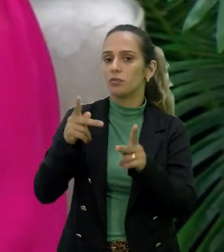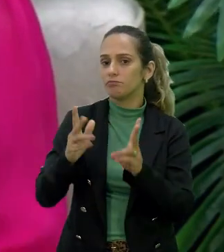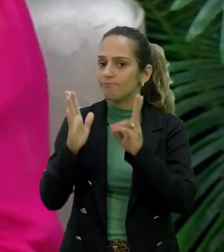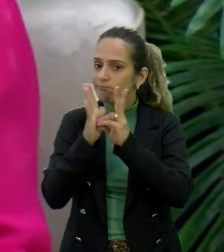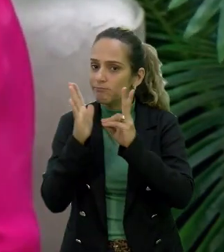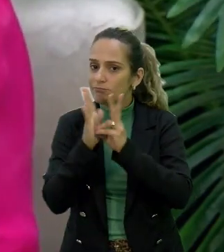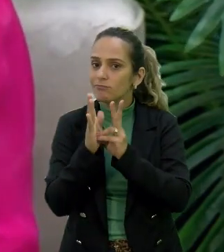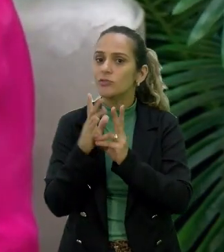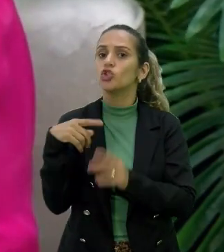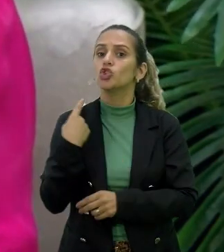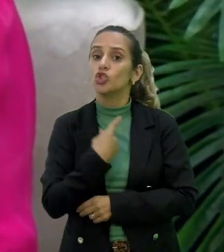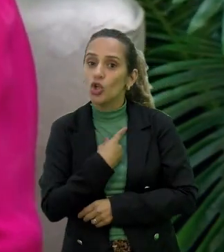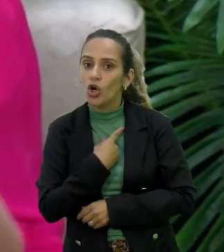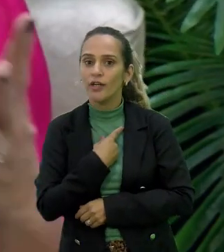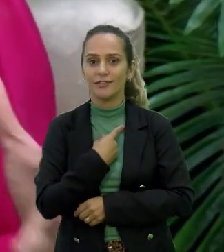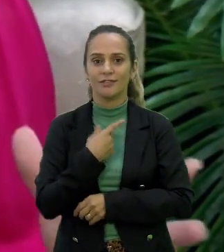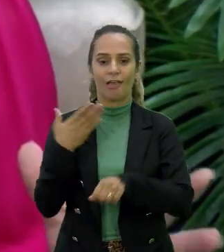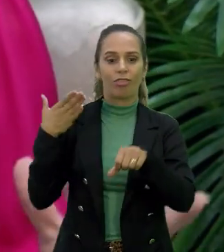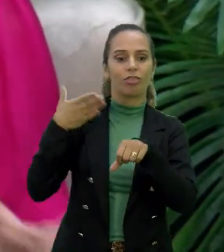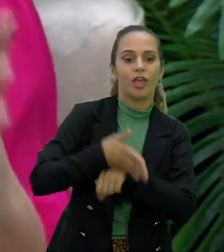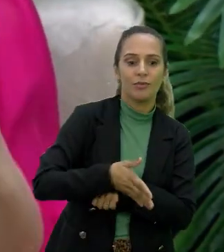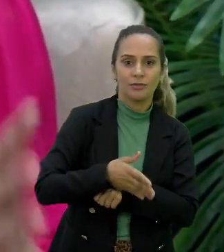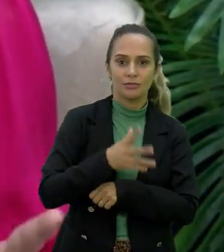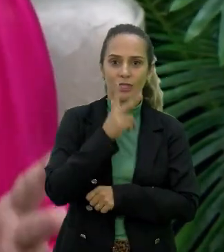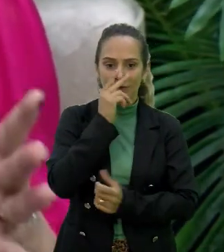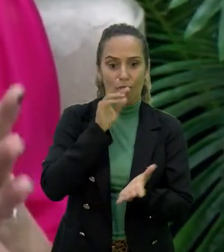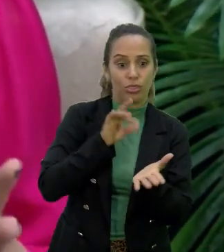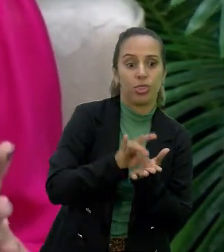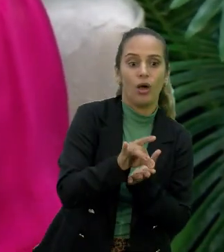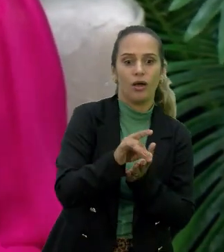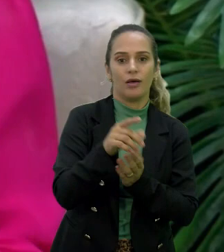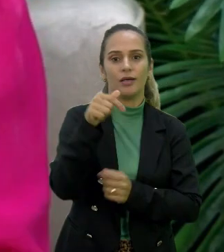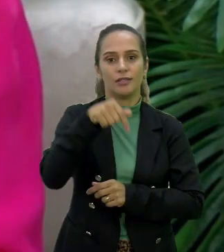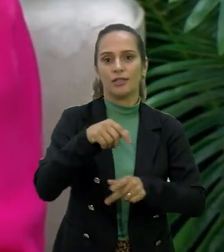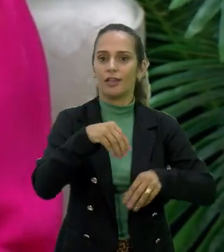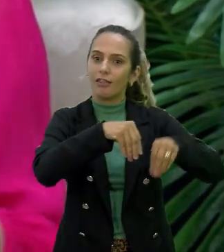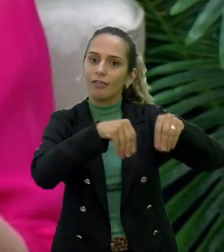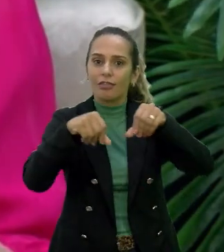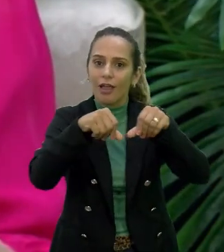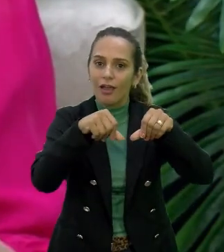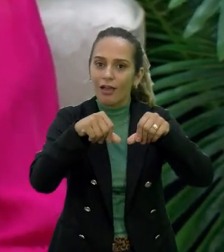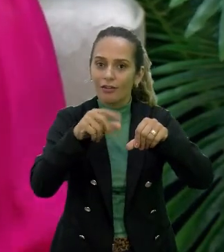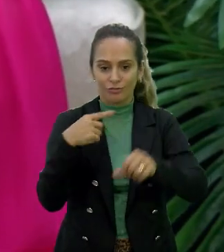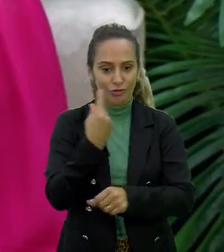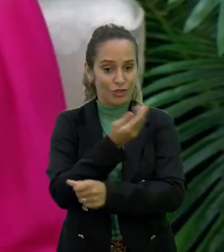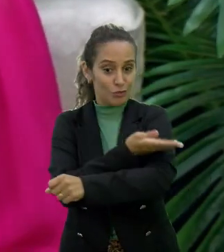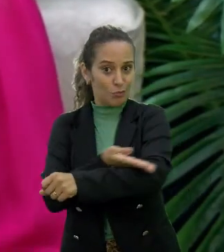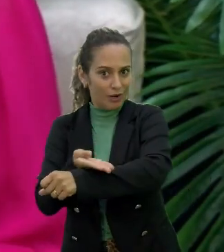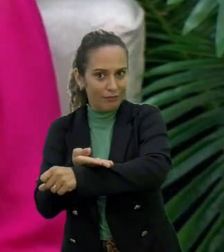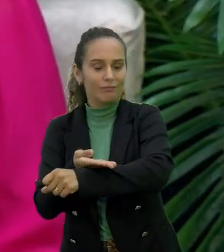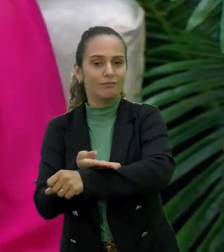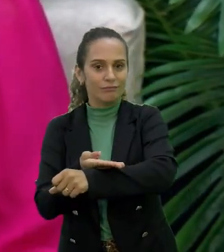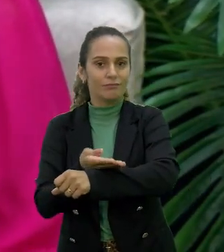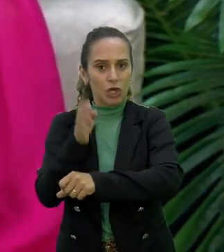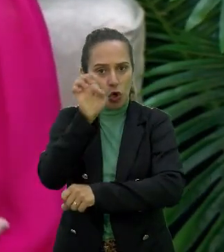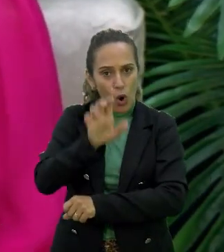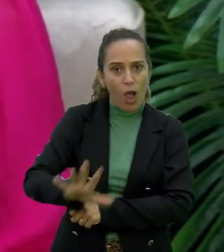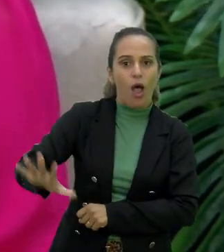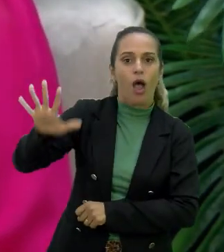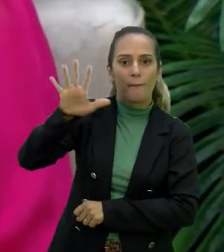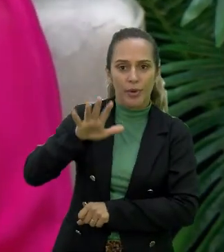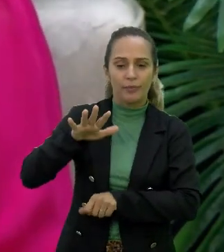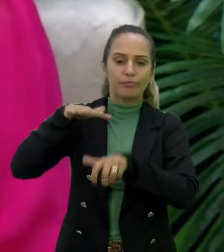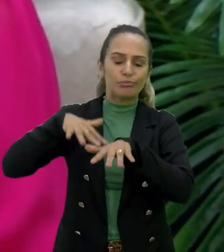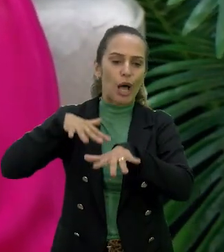indígenas nós viemos para cá eles estavam aqui vivendo o mundo de nós chegamos os brancos chegaram aqui foram lá estamos à